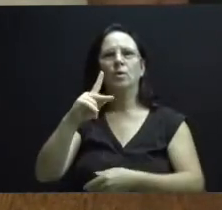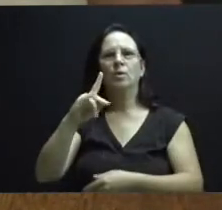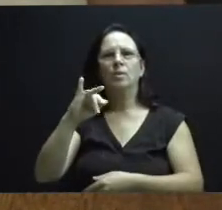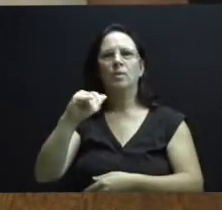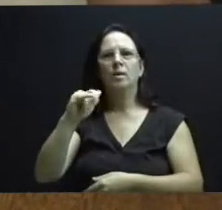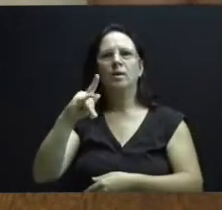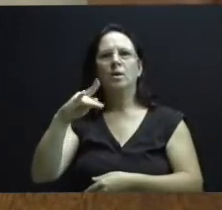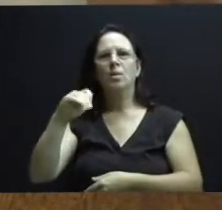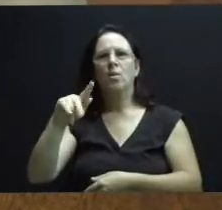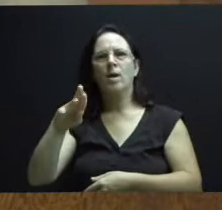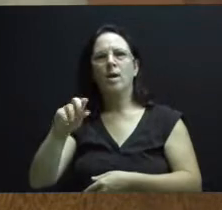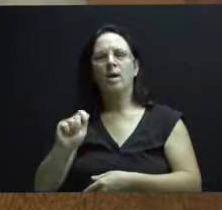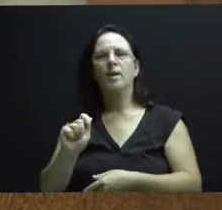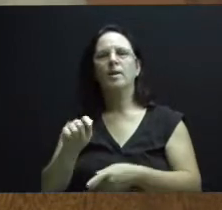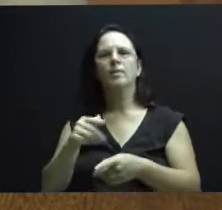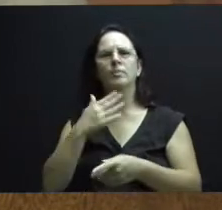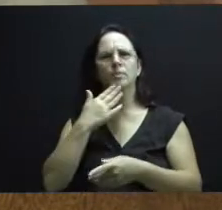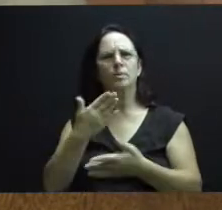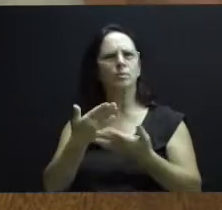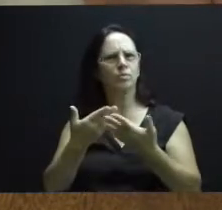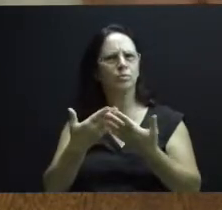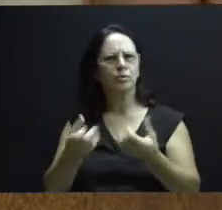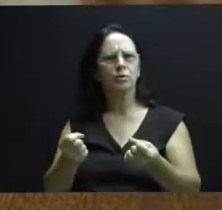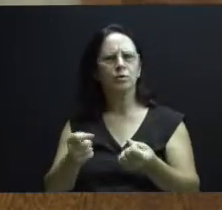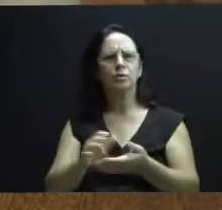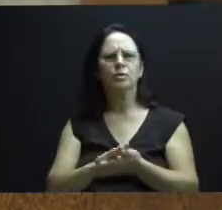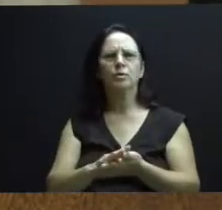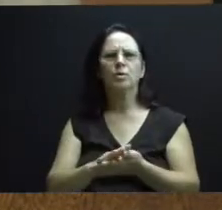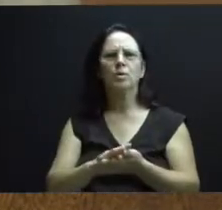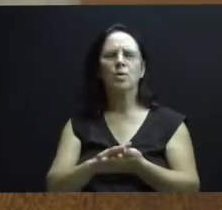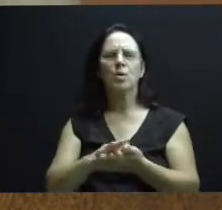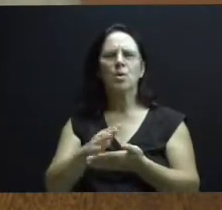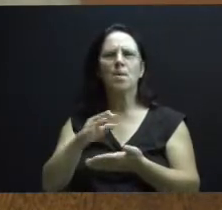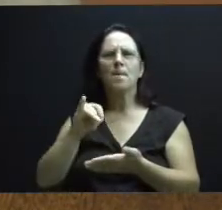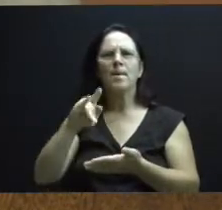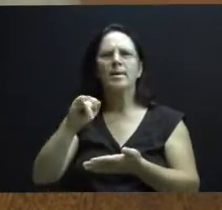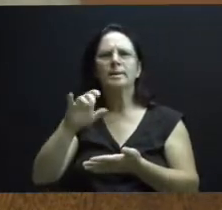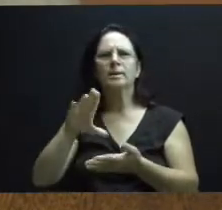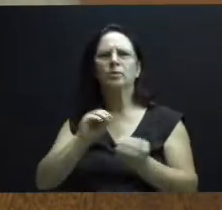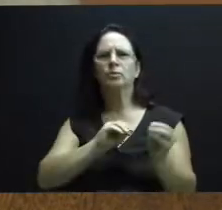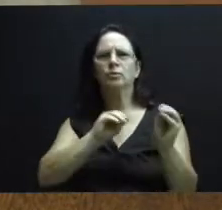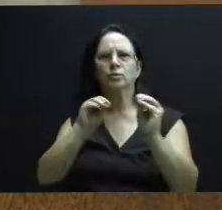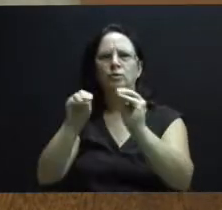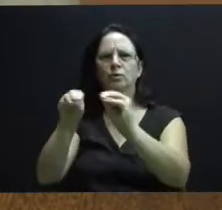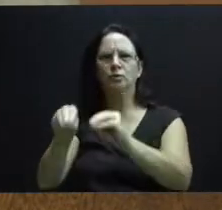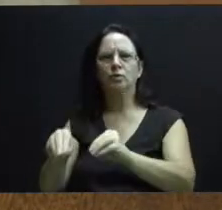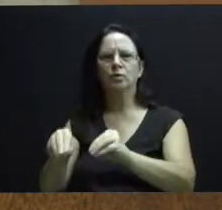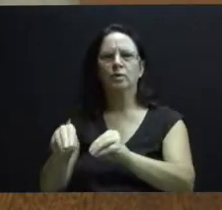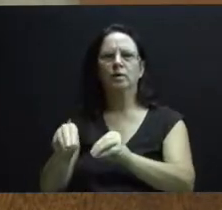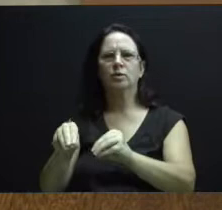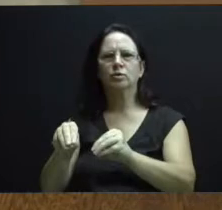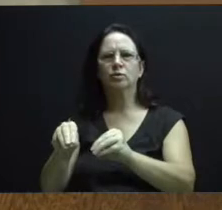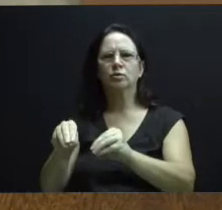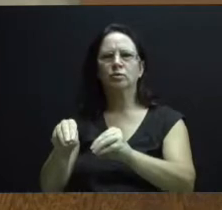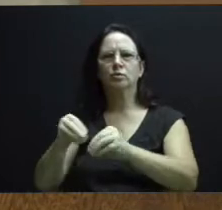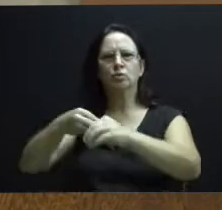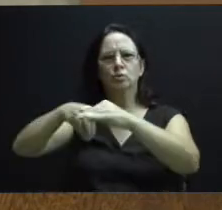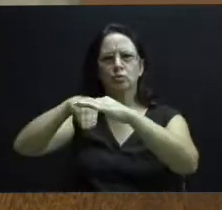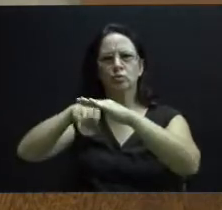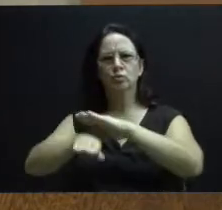esta licença permite que material contaminado seja depositado é uma cava